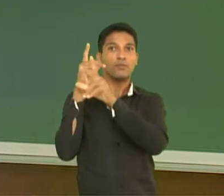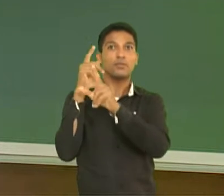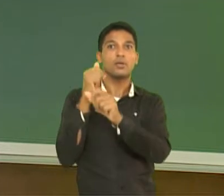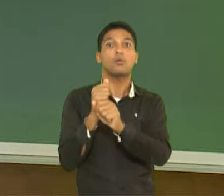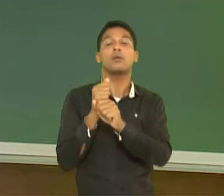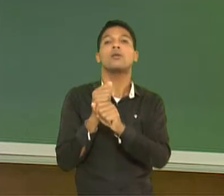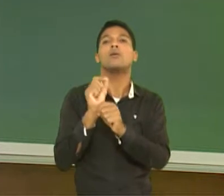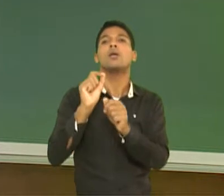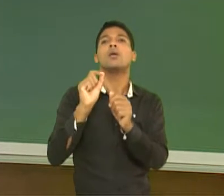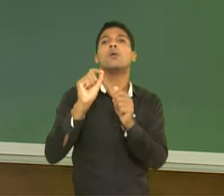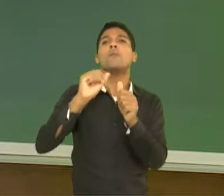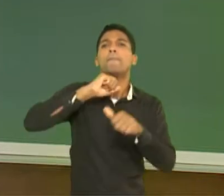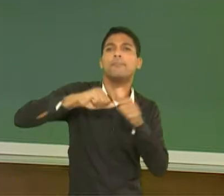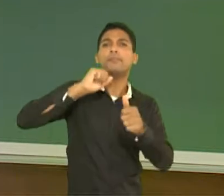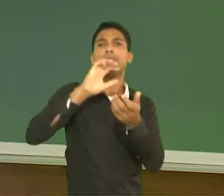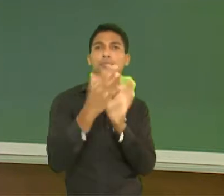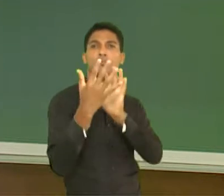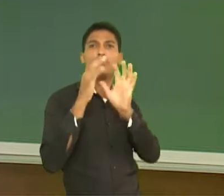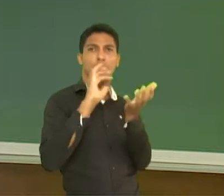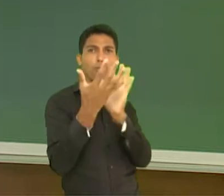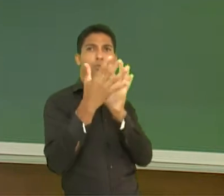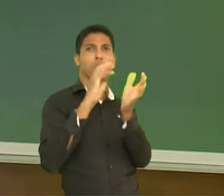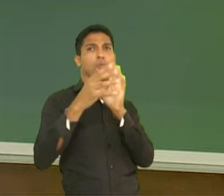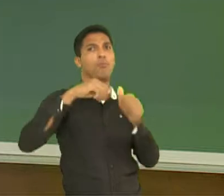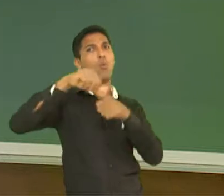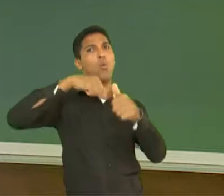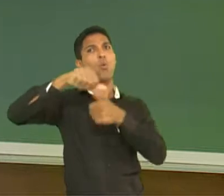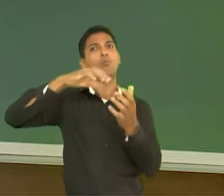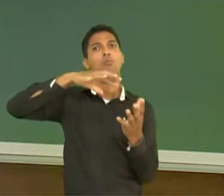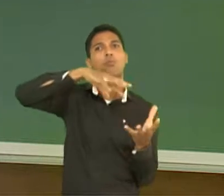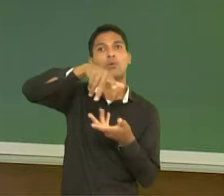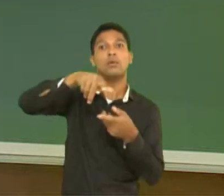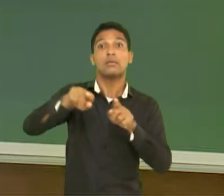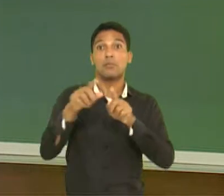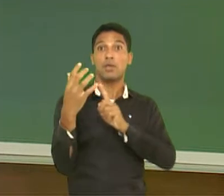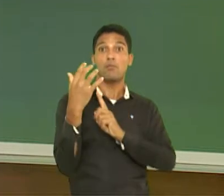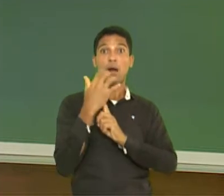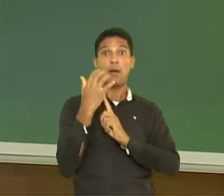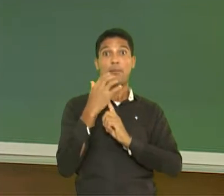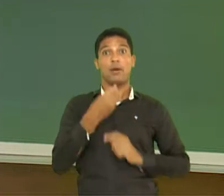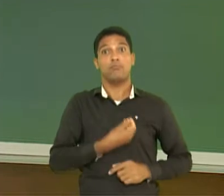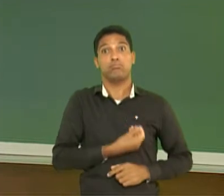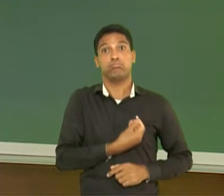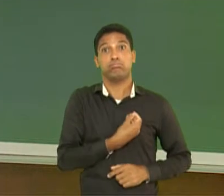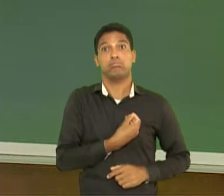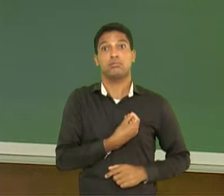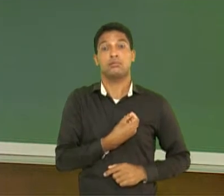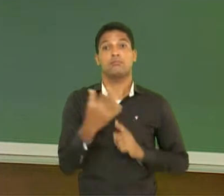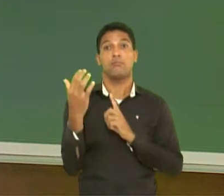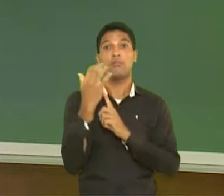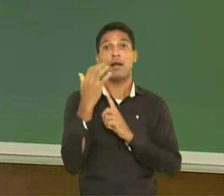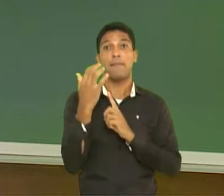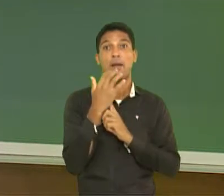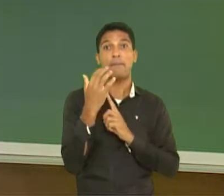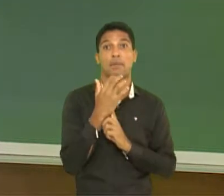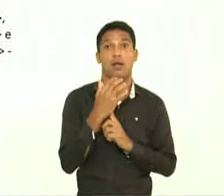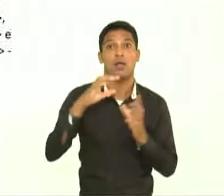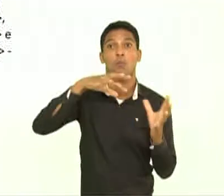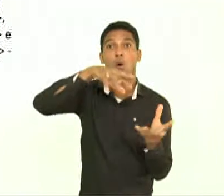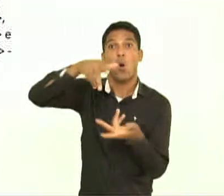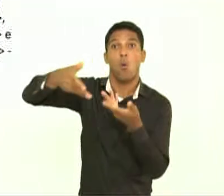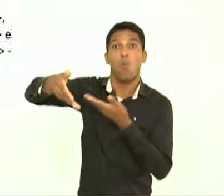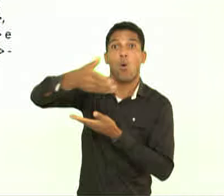globalização e a influência dessa globalização na nossa vida. Vamos revisar isso aí hoje. Para a gente